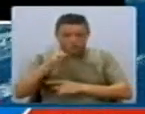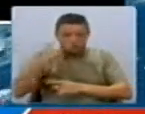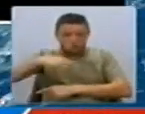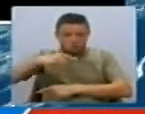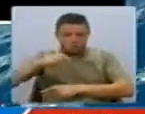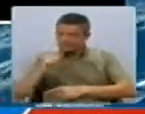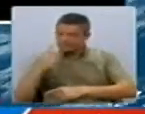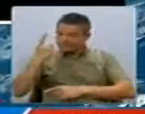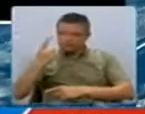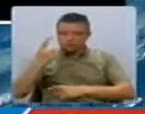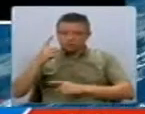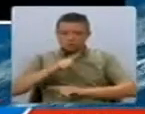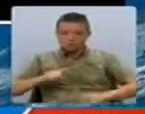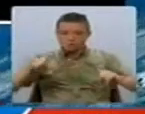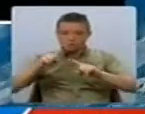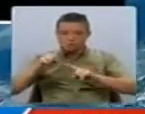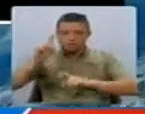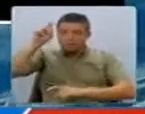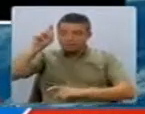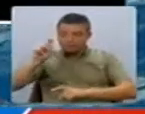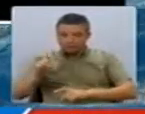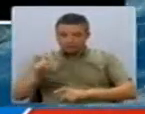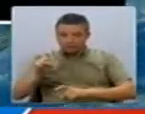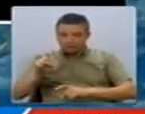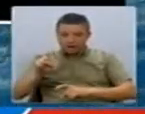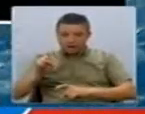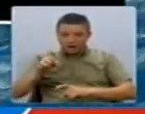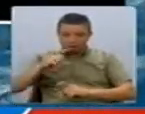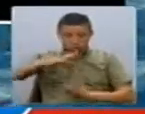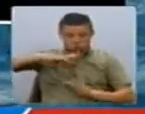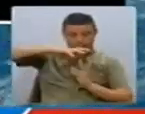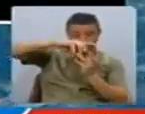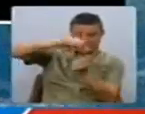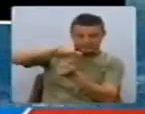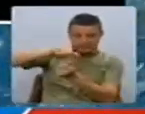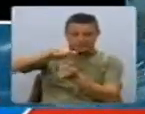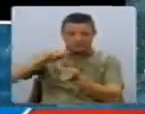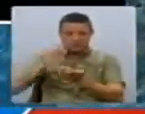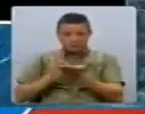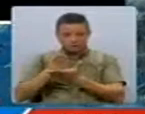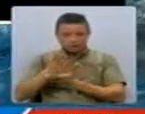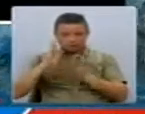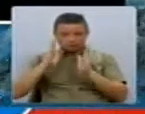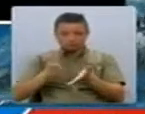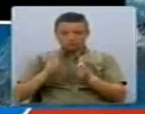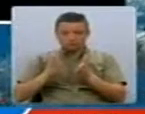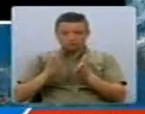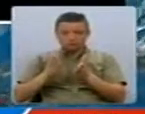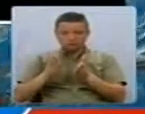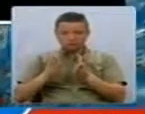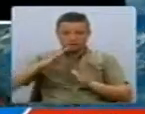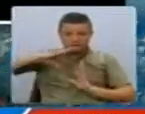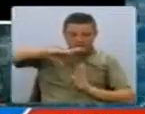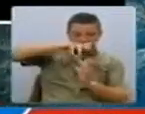vez que conseguimos descobrir qual é a duração de um dia num exoplaneta. E então o que podemos avançar desde já é que estamos perante um